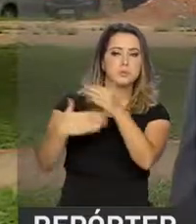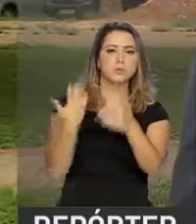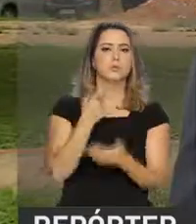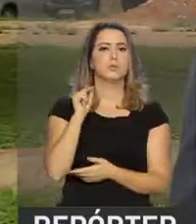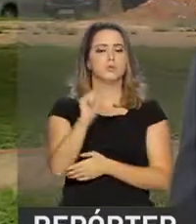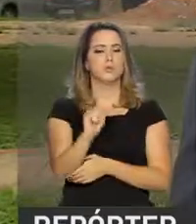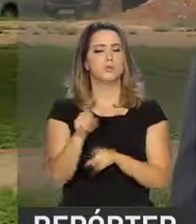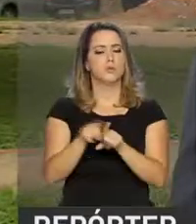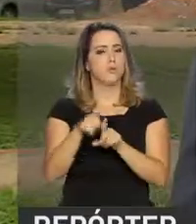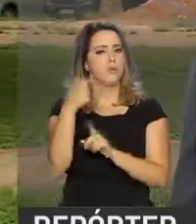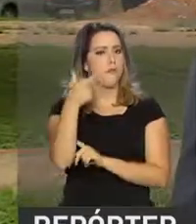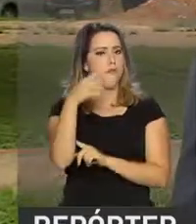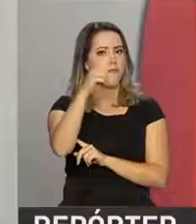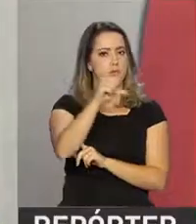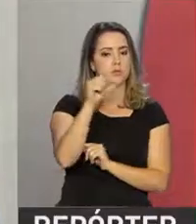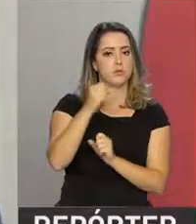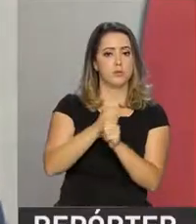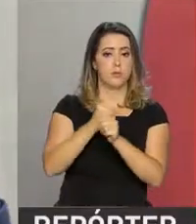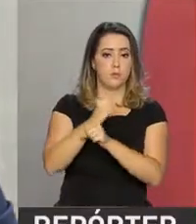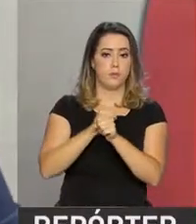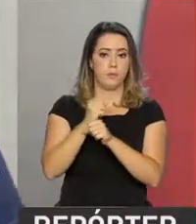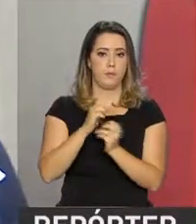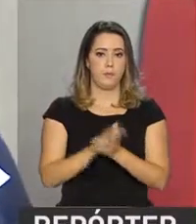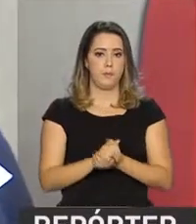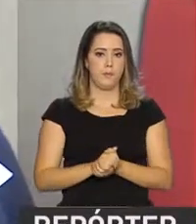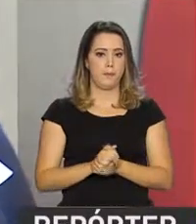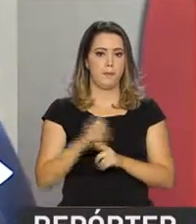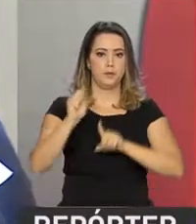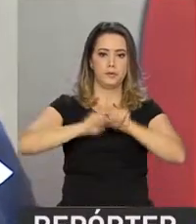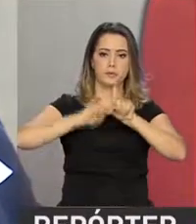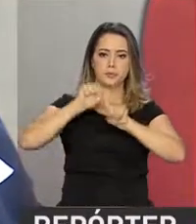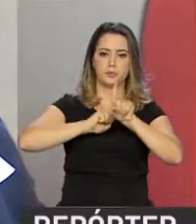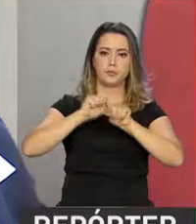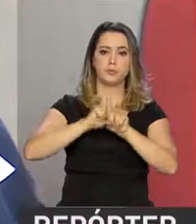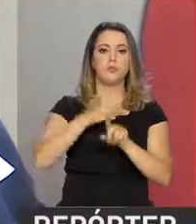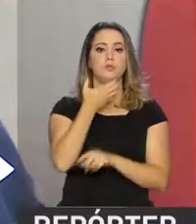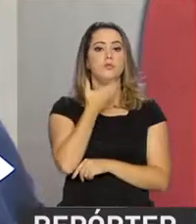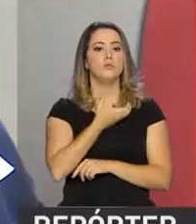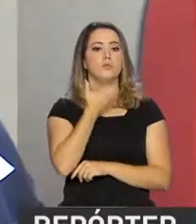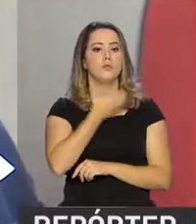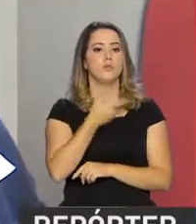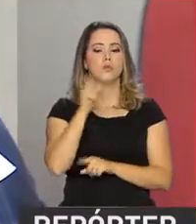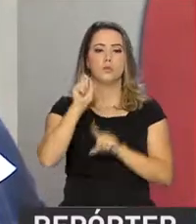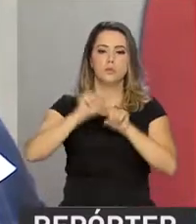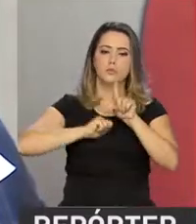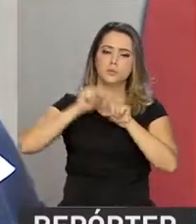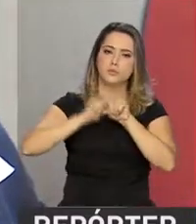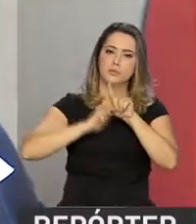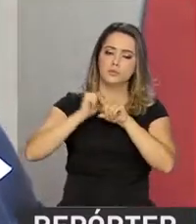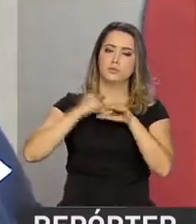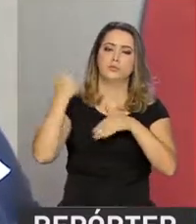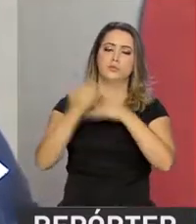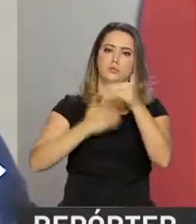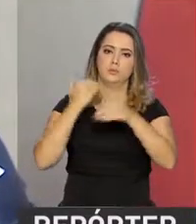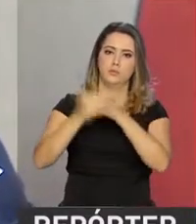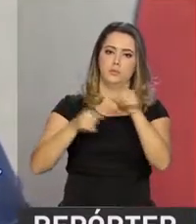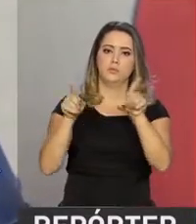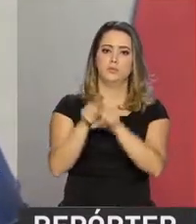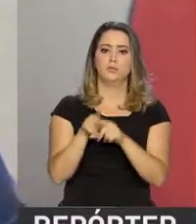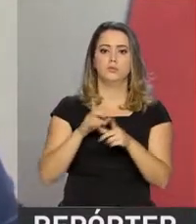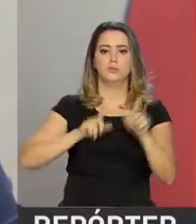seja em 29 anos os meses de dezembro são meses é que por tradição têm